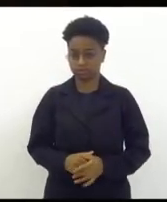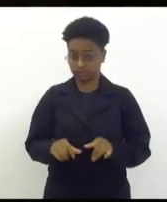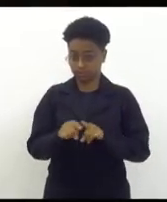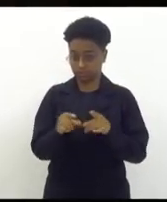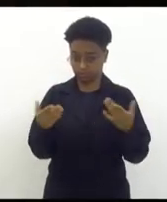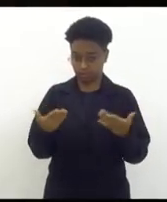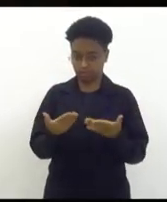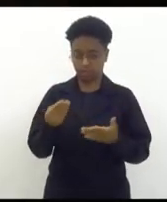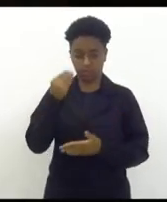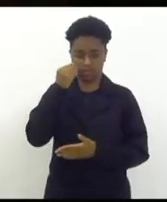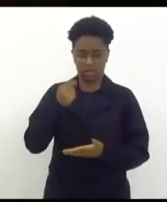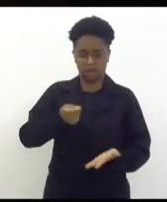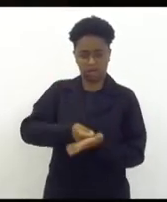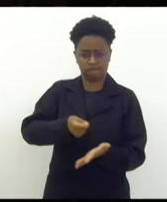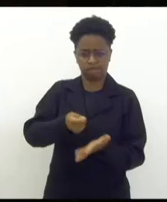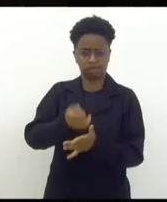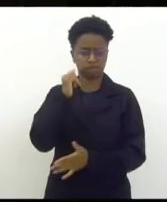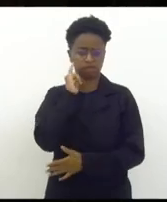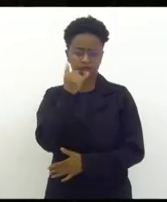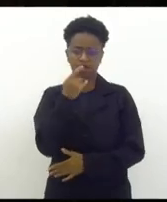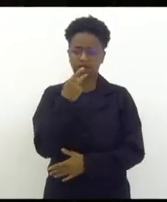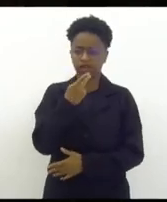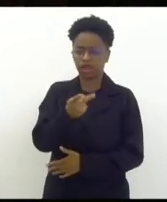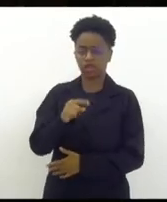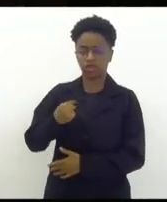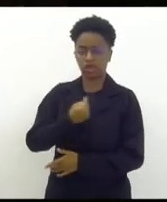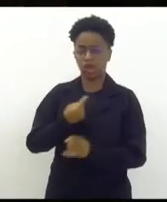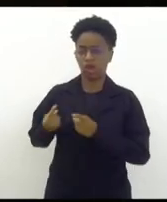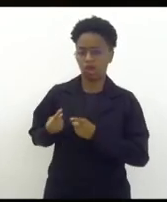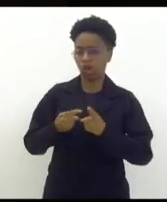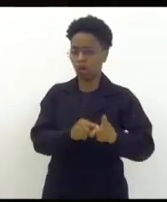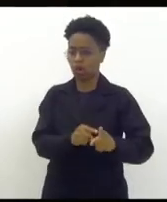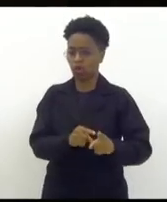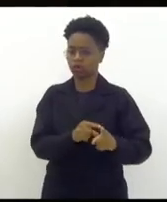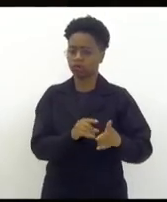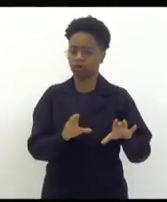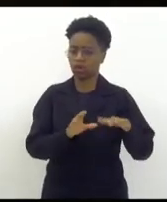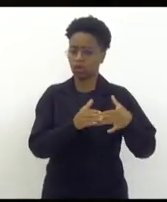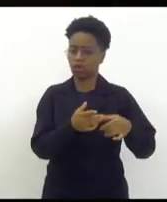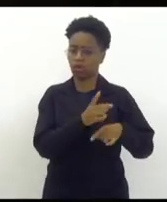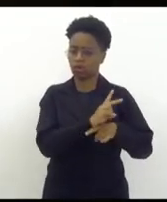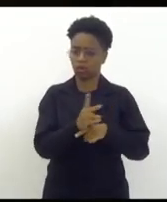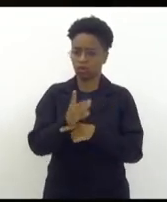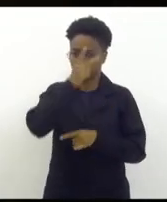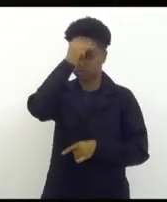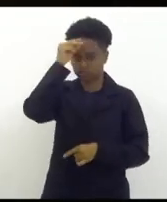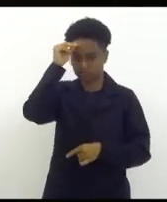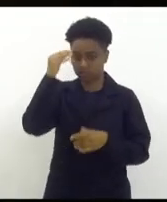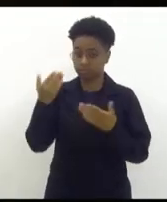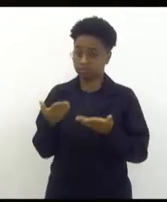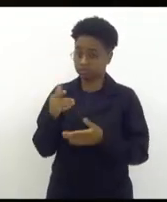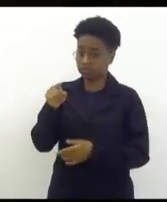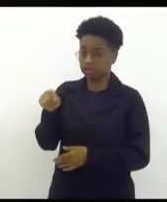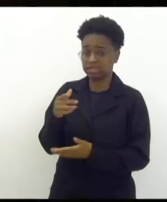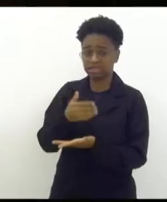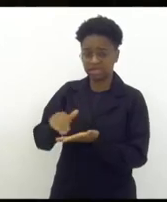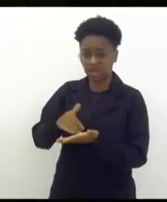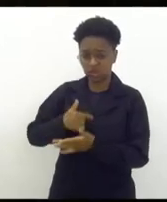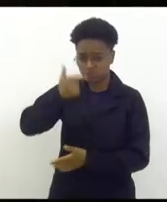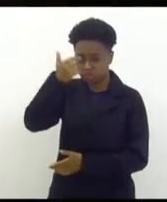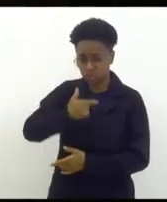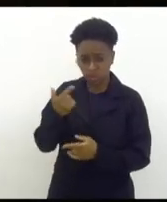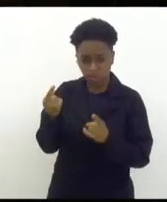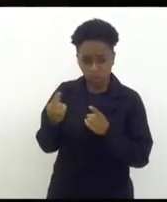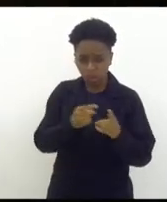tentam impor uma narrativa de que somos contra a guarda municipal se você acredita eu sou contra